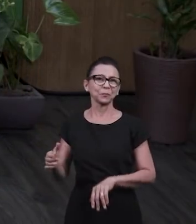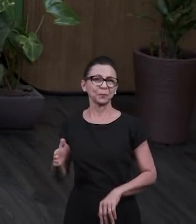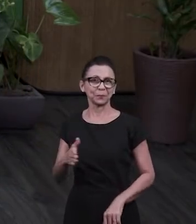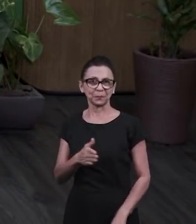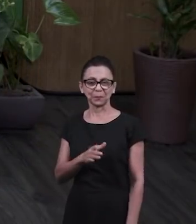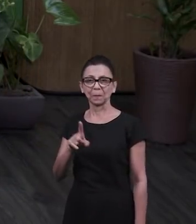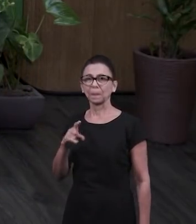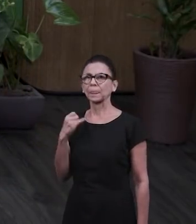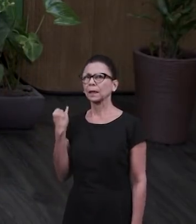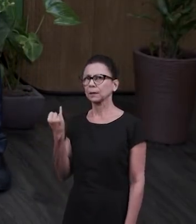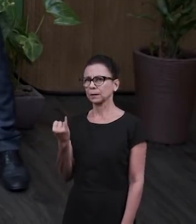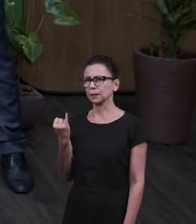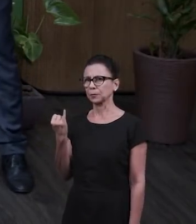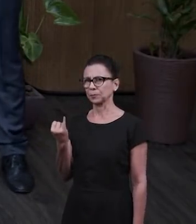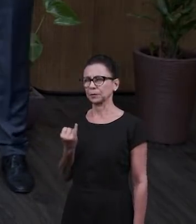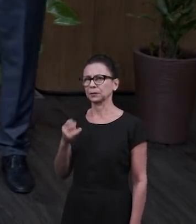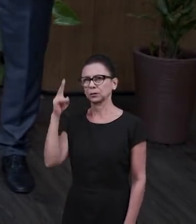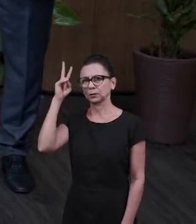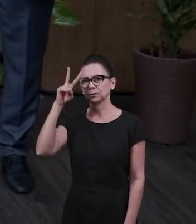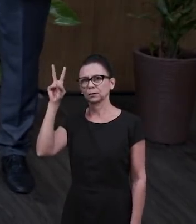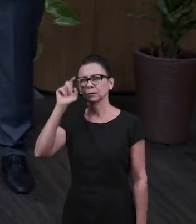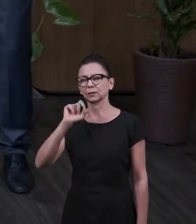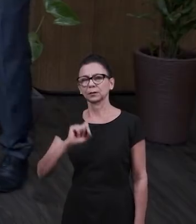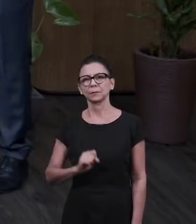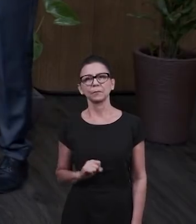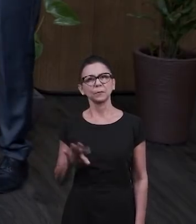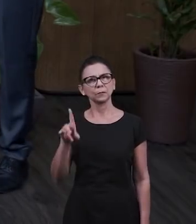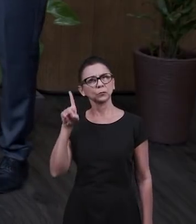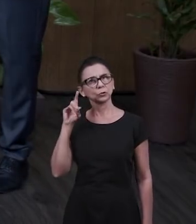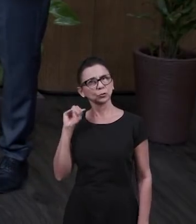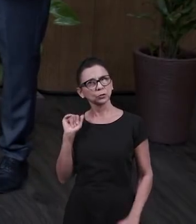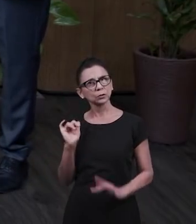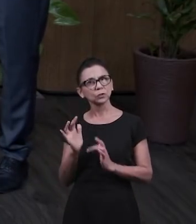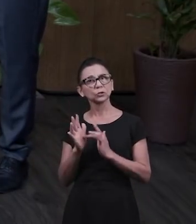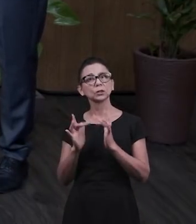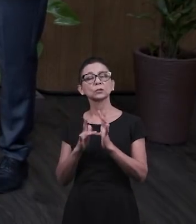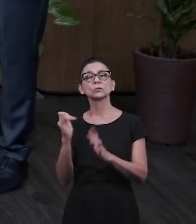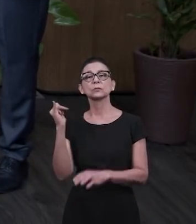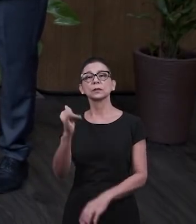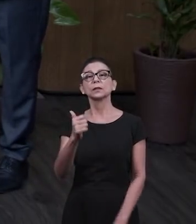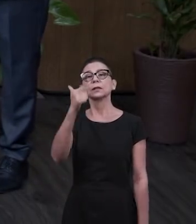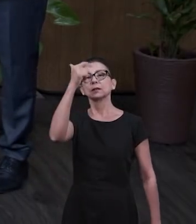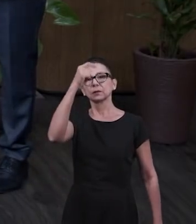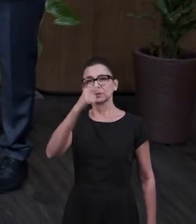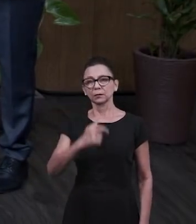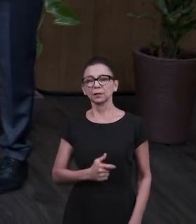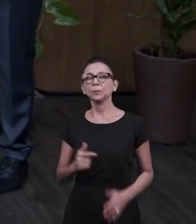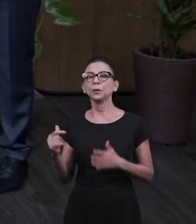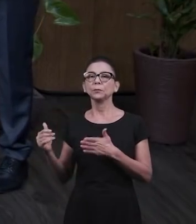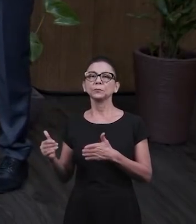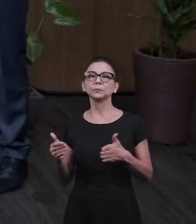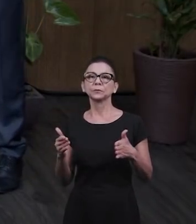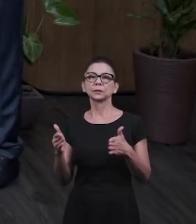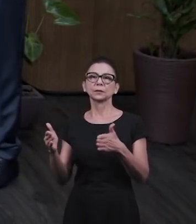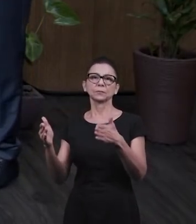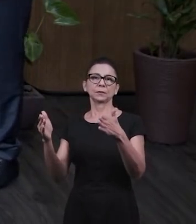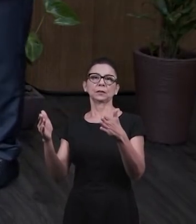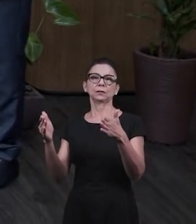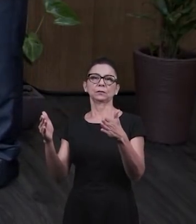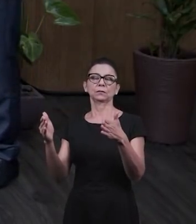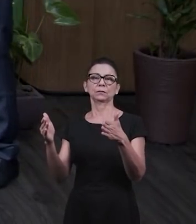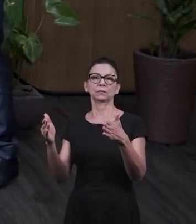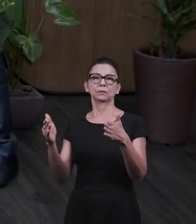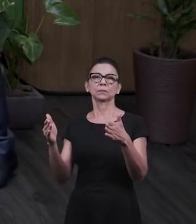essa lembrança, o Senhor Jesus disse assim: eu sou o caminho. Uma